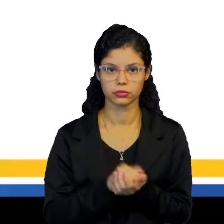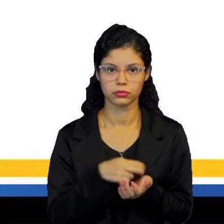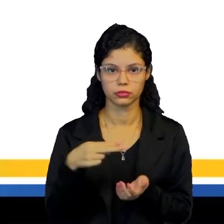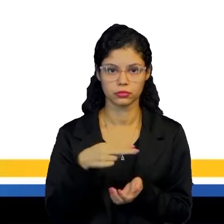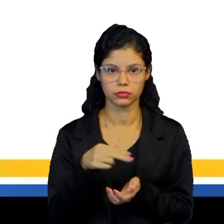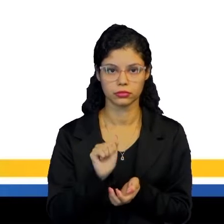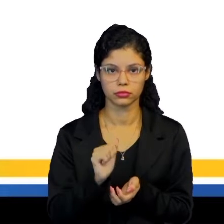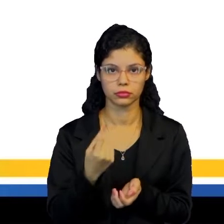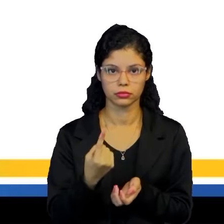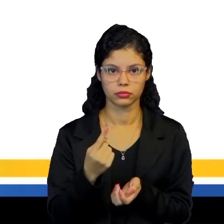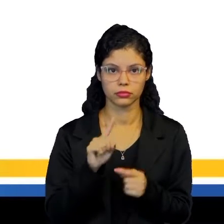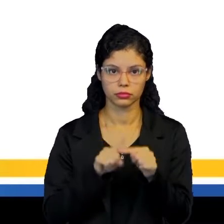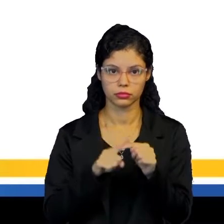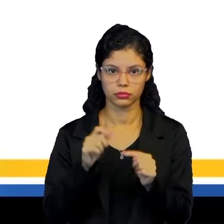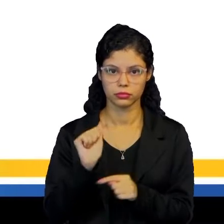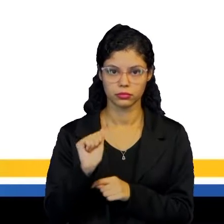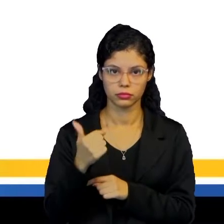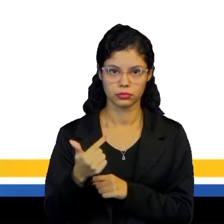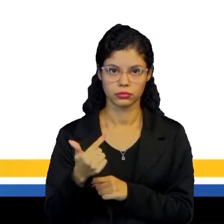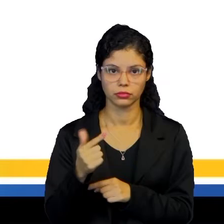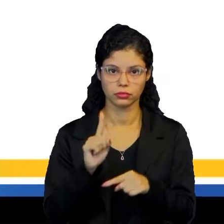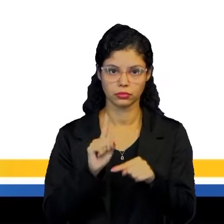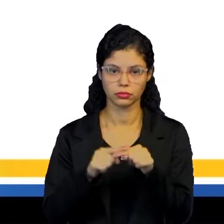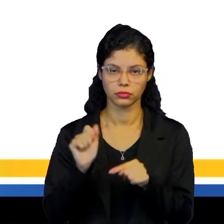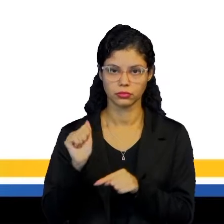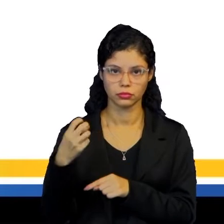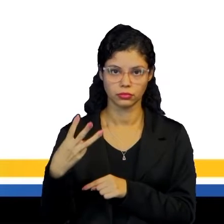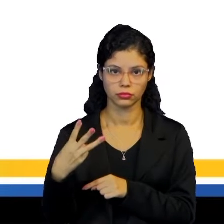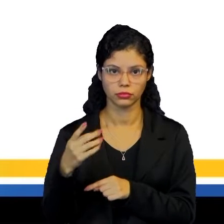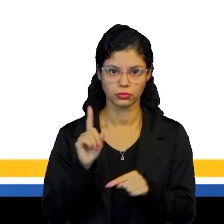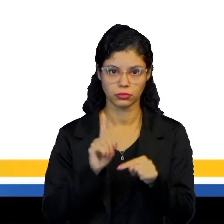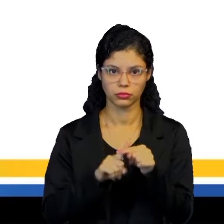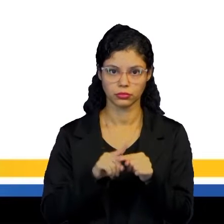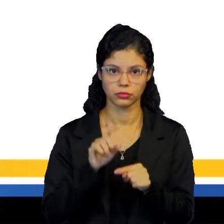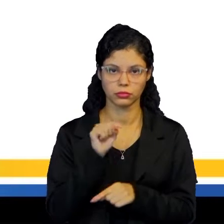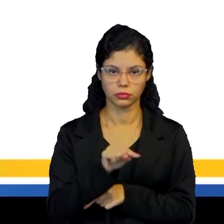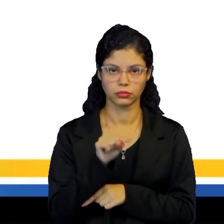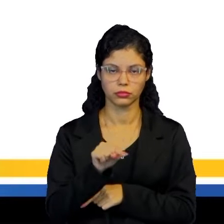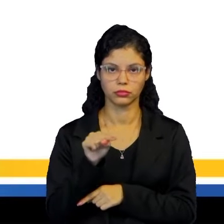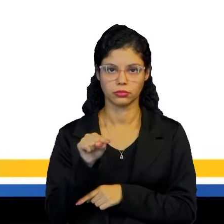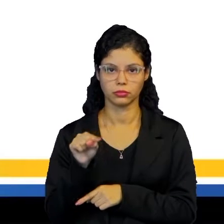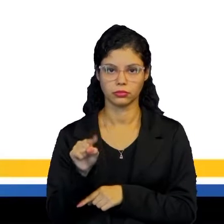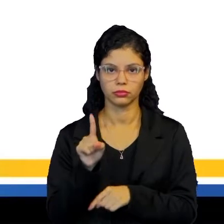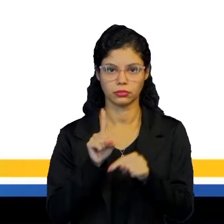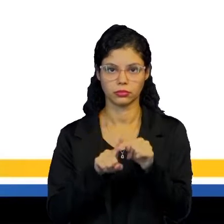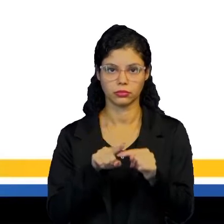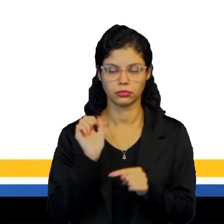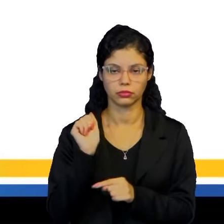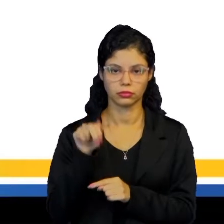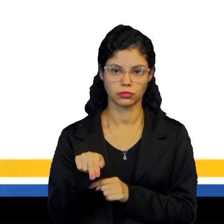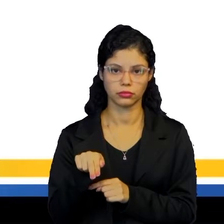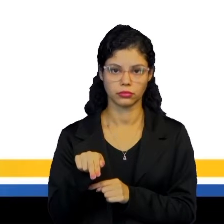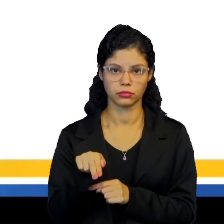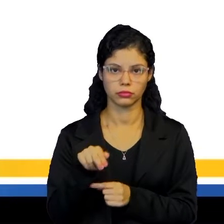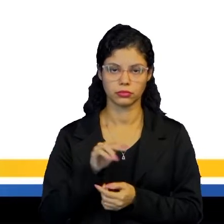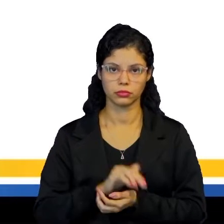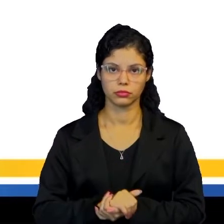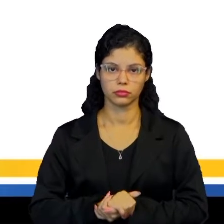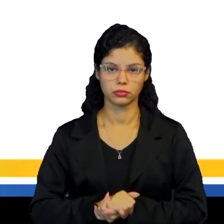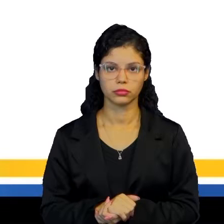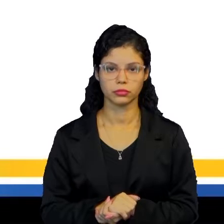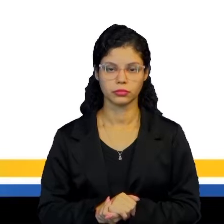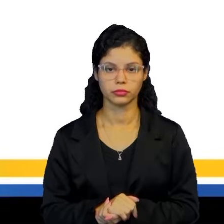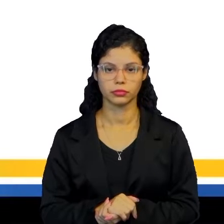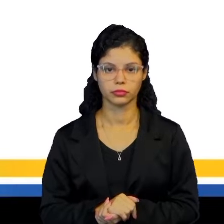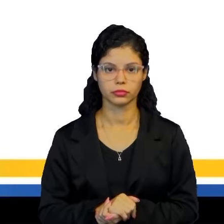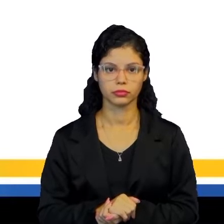É igual o A1 mais o A2 mais o A3 mais reticência, tá? Mais